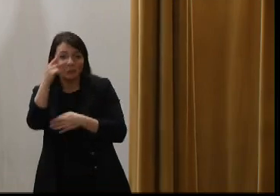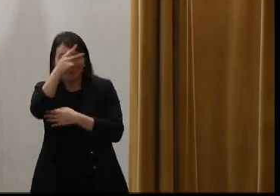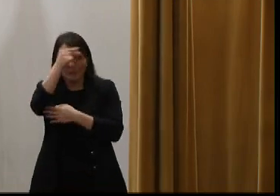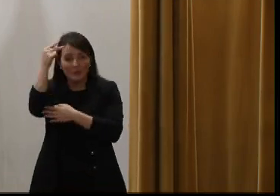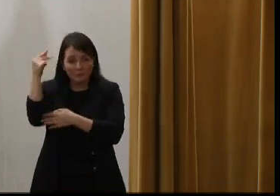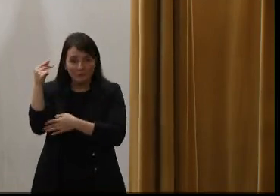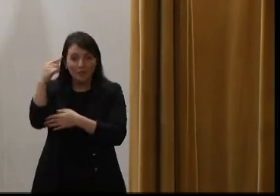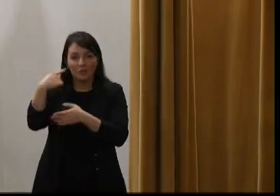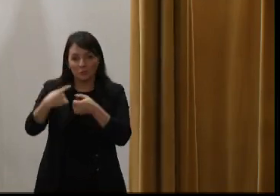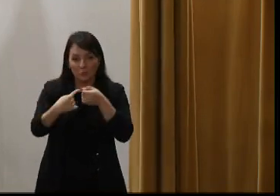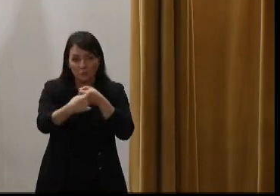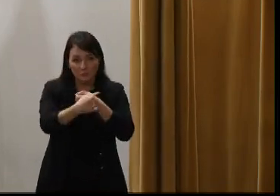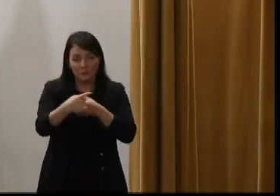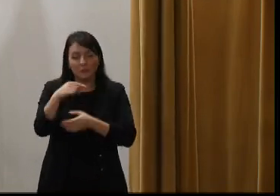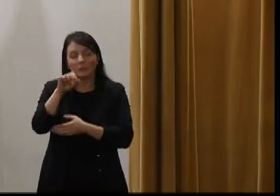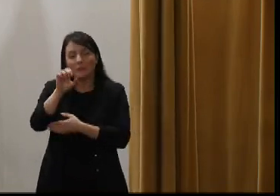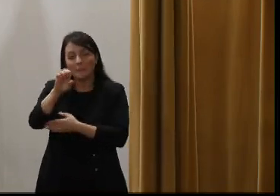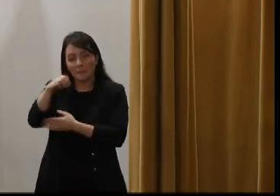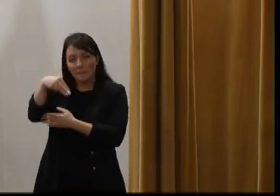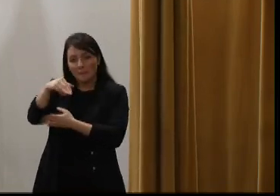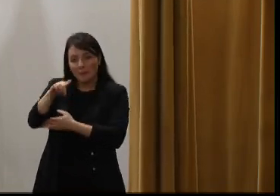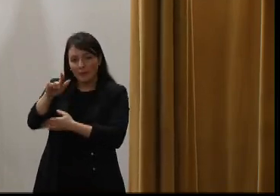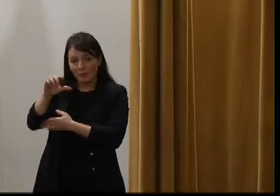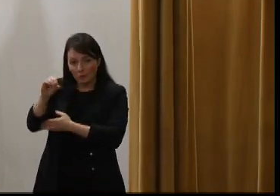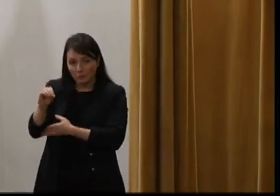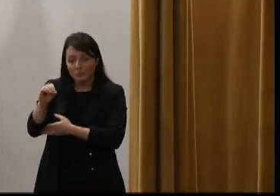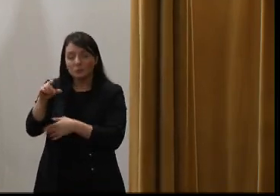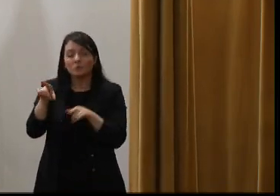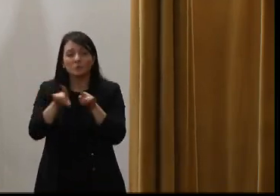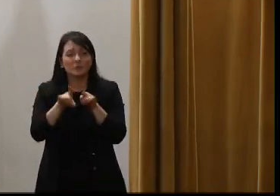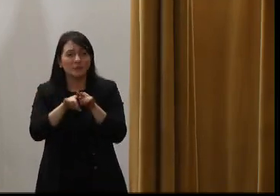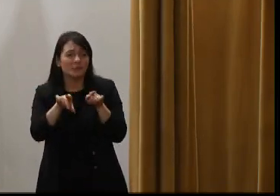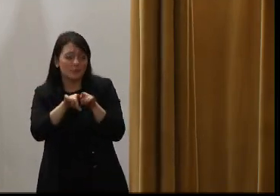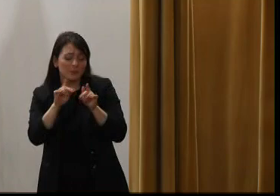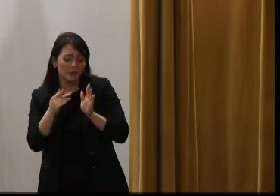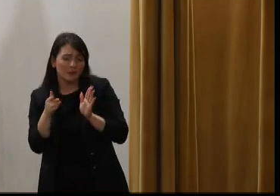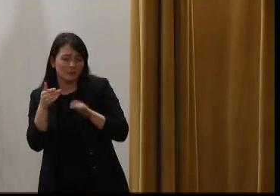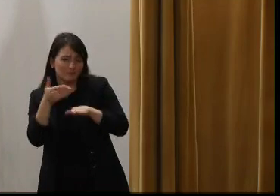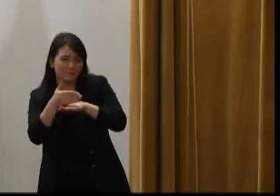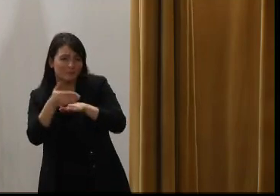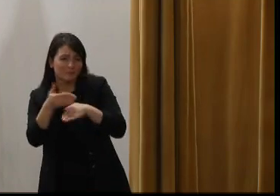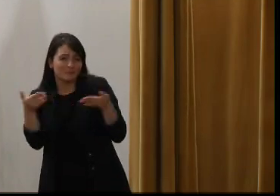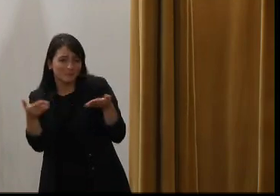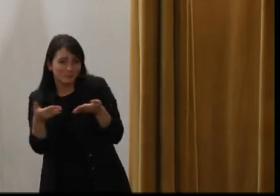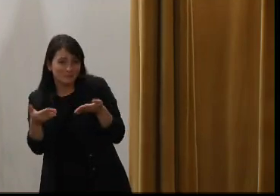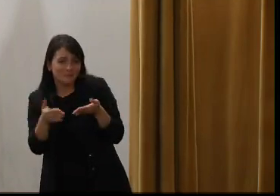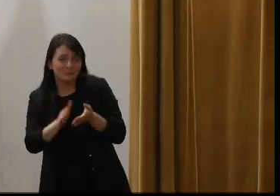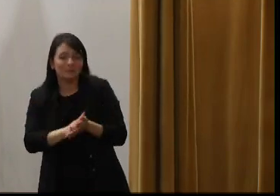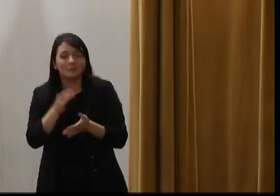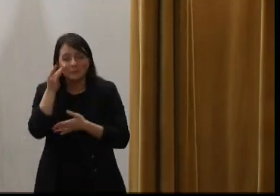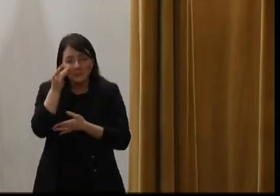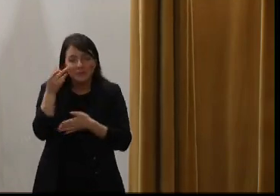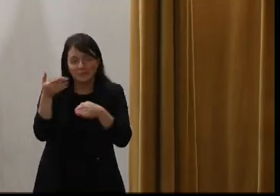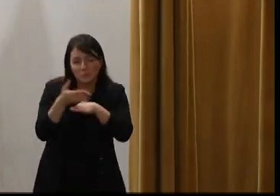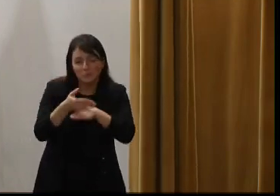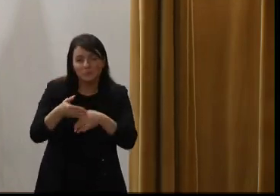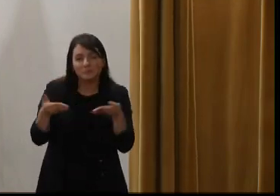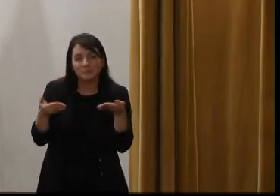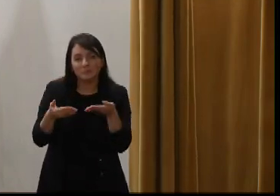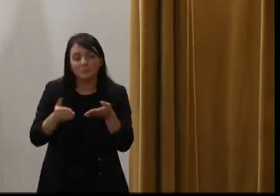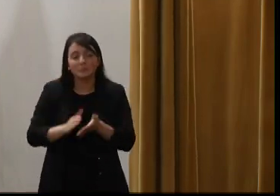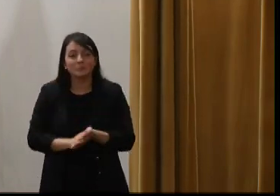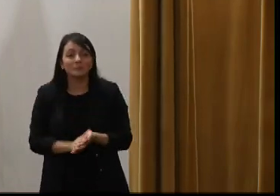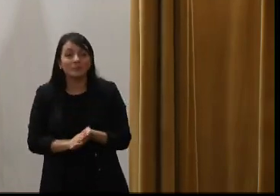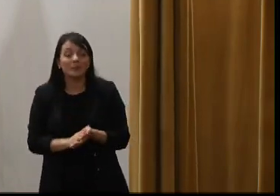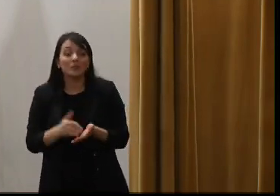prefeito municipal, Sebastião Melo, que muito nos honra com sua presença. Senhoras e senhores, no